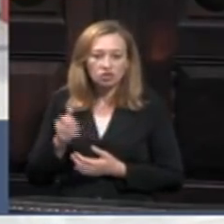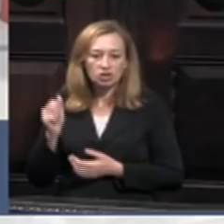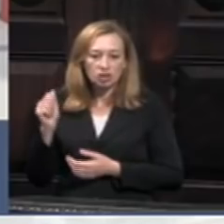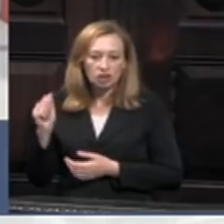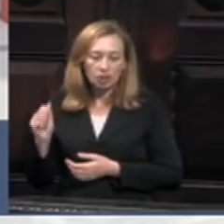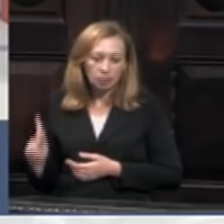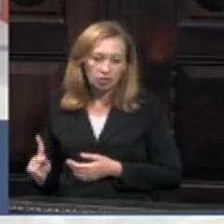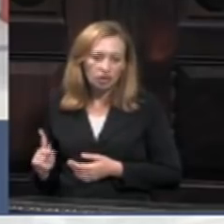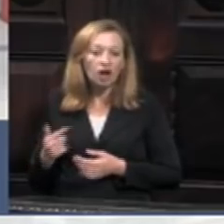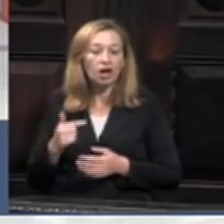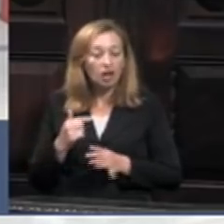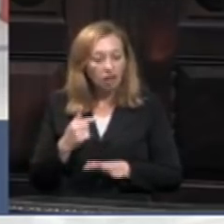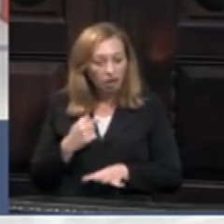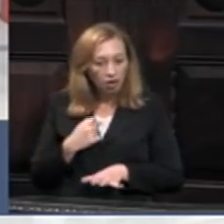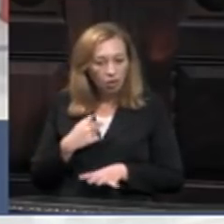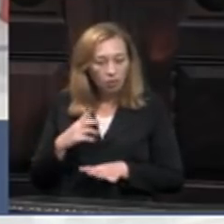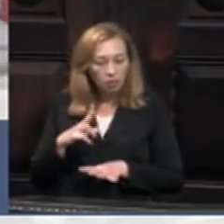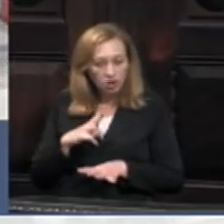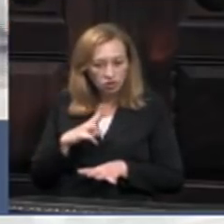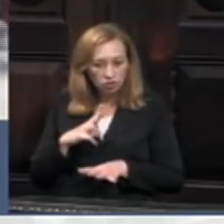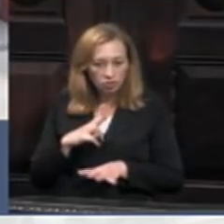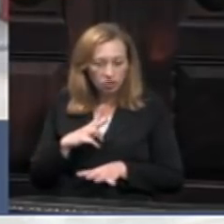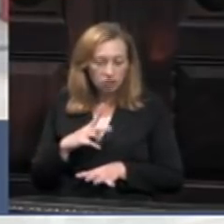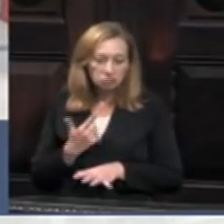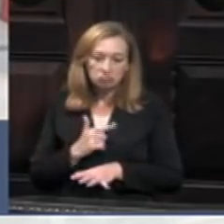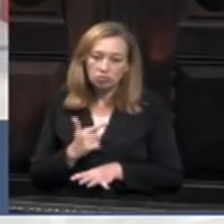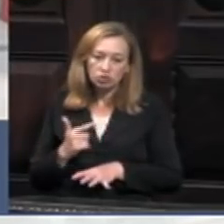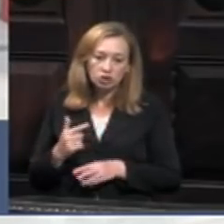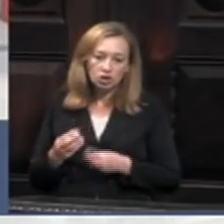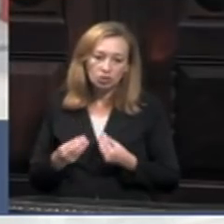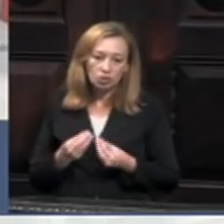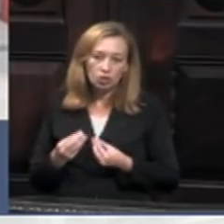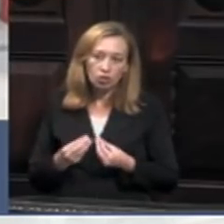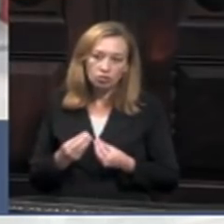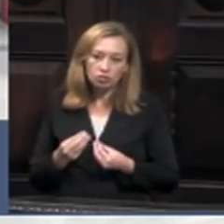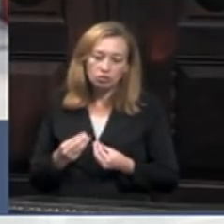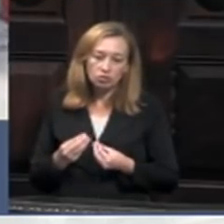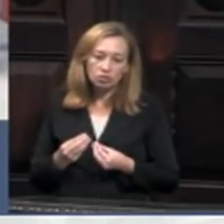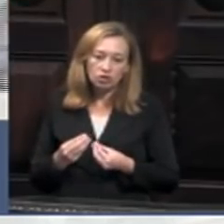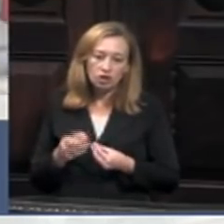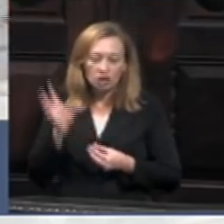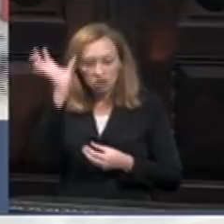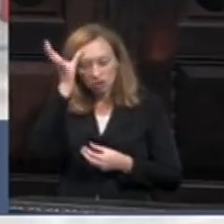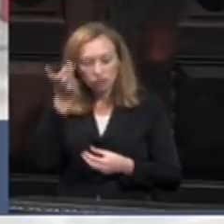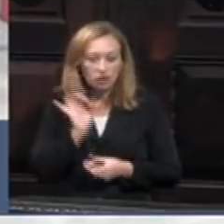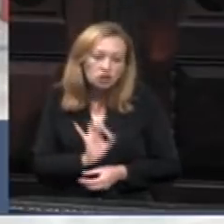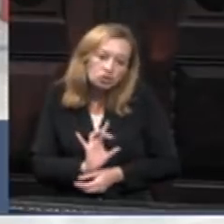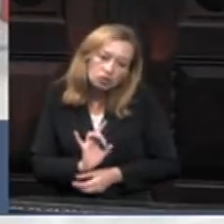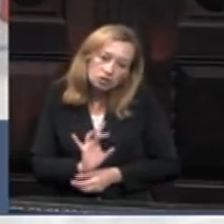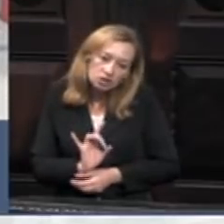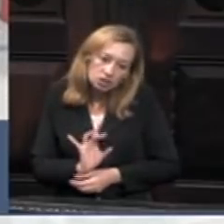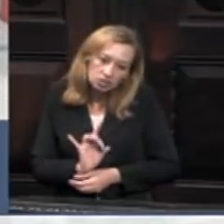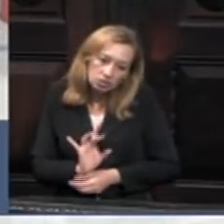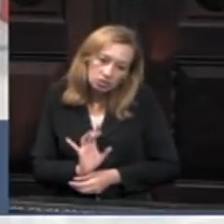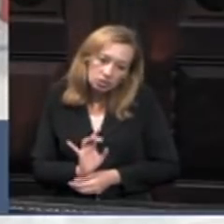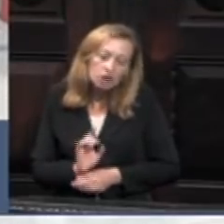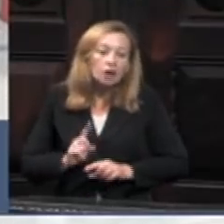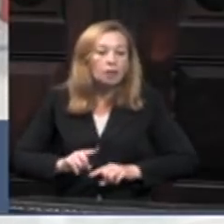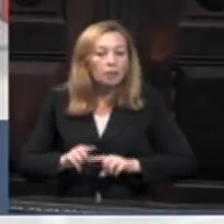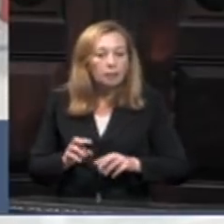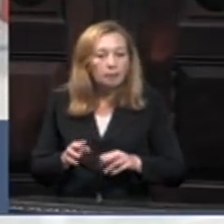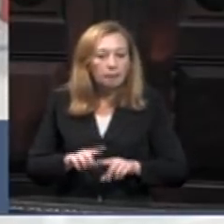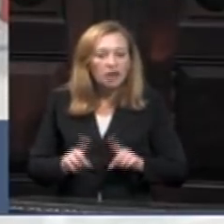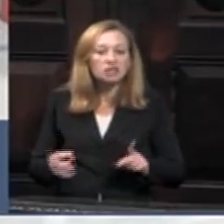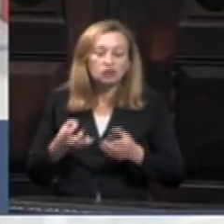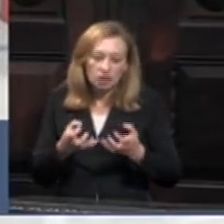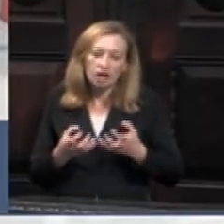Eu, isoladamente, não tenho possibilidade de decidir. Porque eu tenho que o deputado... Eu agradeço. Então, quero pedir permissão